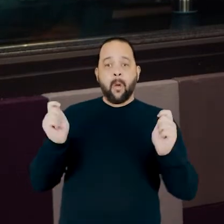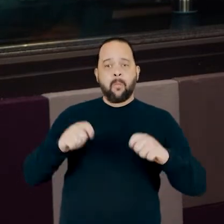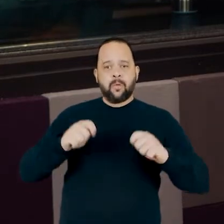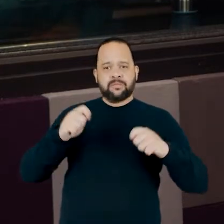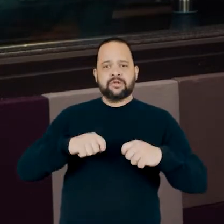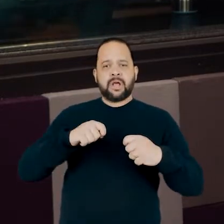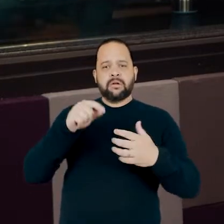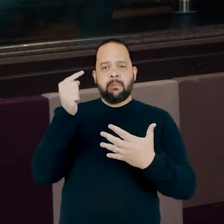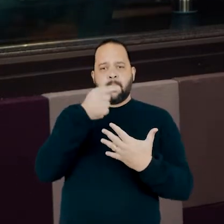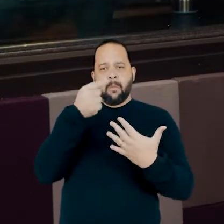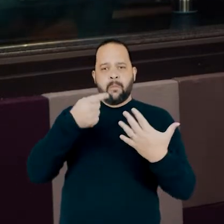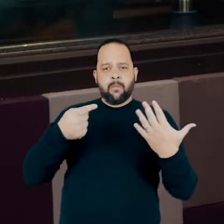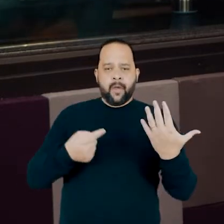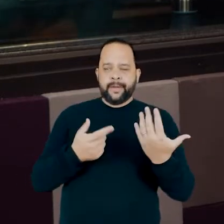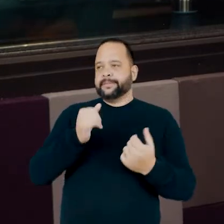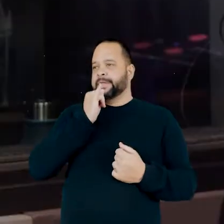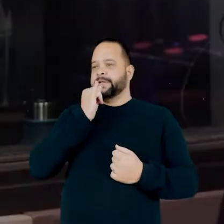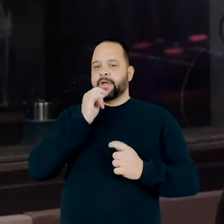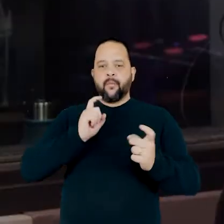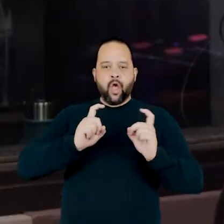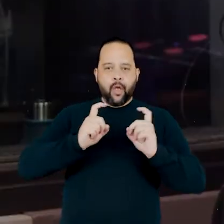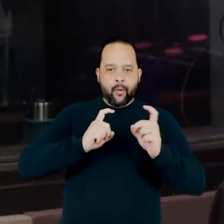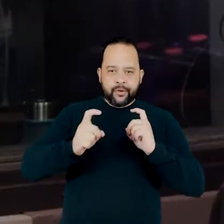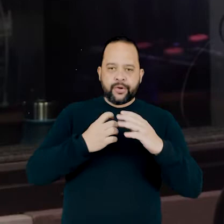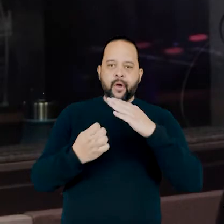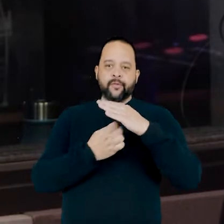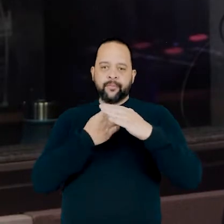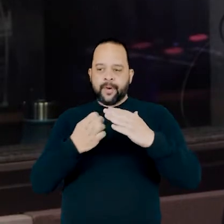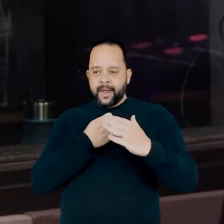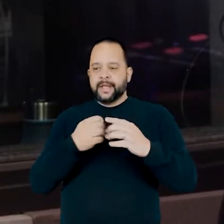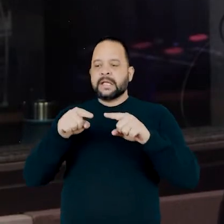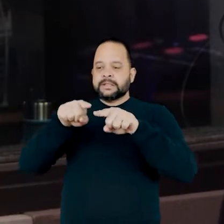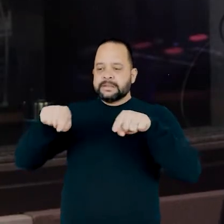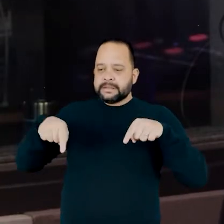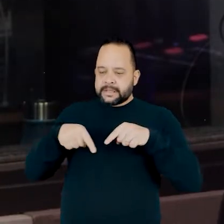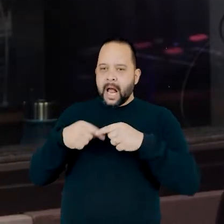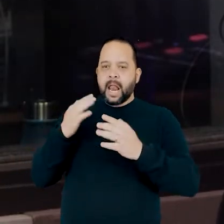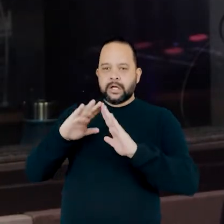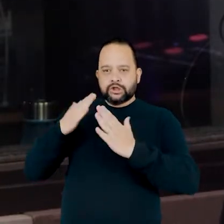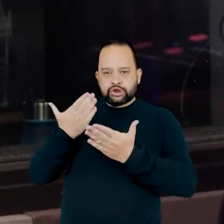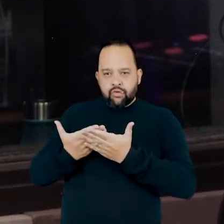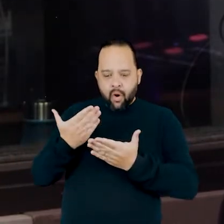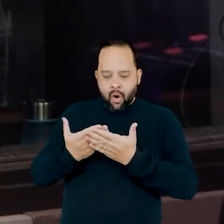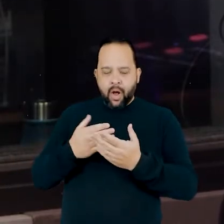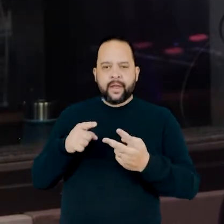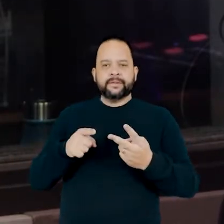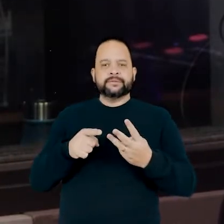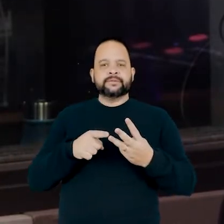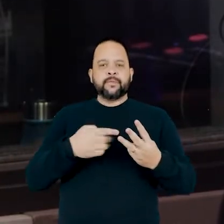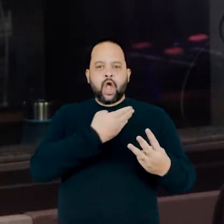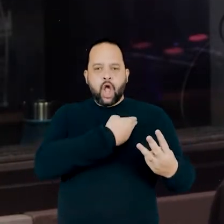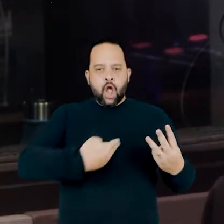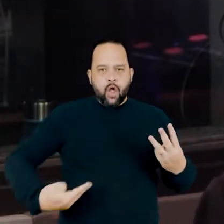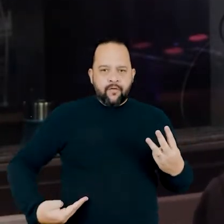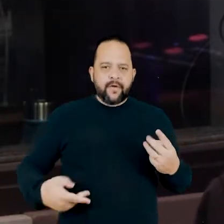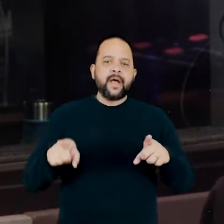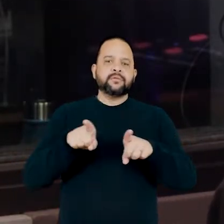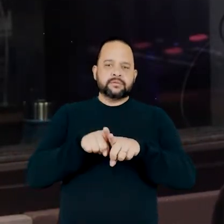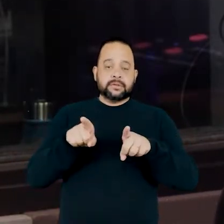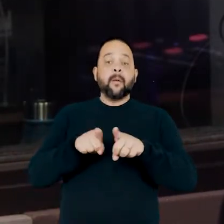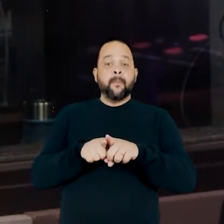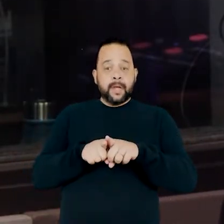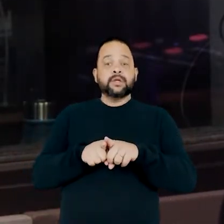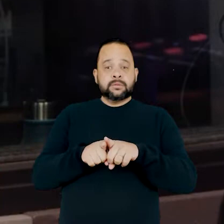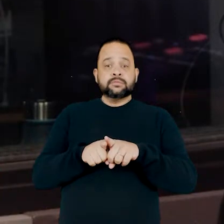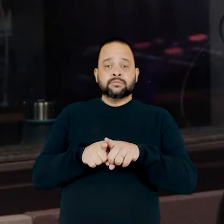reuniões, corporativos, salas de aula, governo, né? É um mundo muito